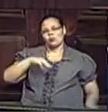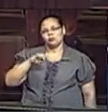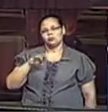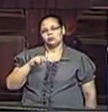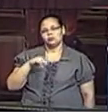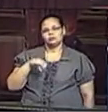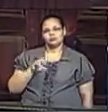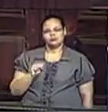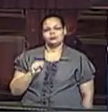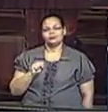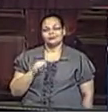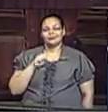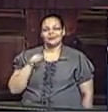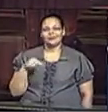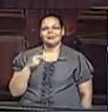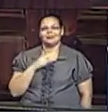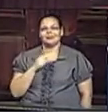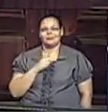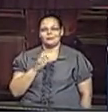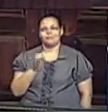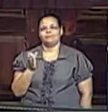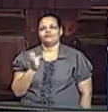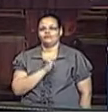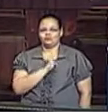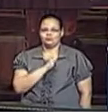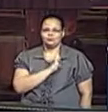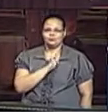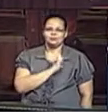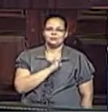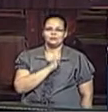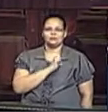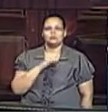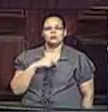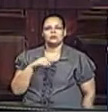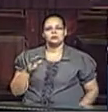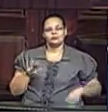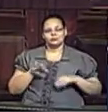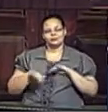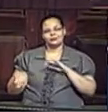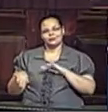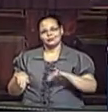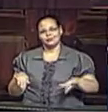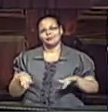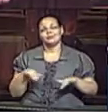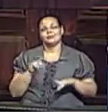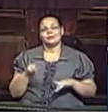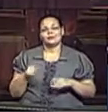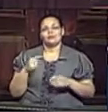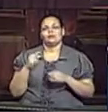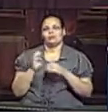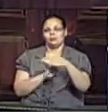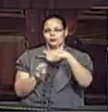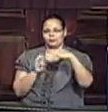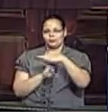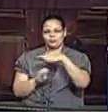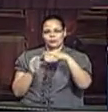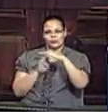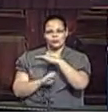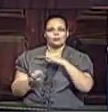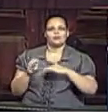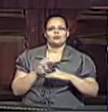aqueles que detêm grandes riquezas. E é preciso separar o pequeno, médio, microempresário nessa